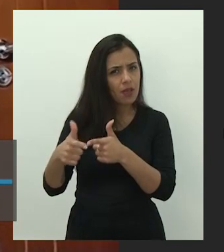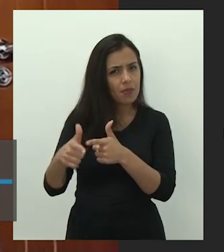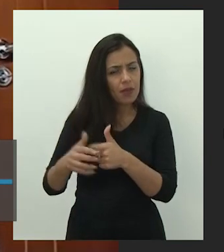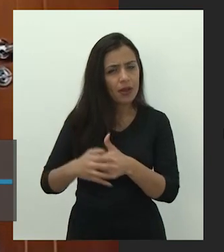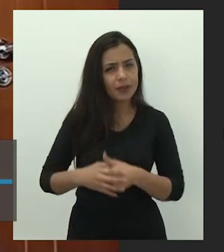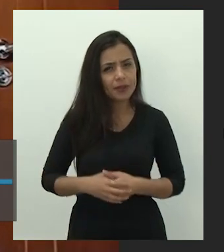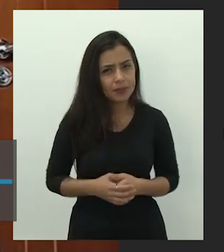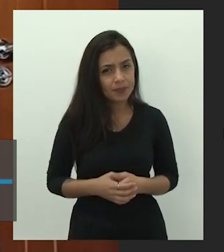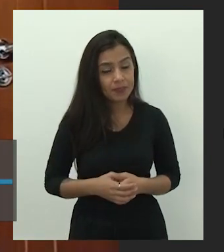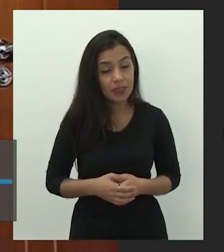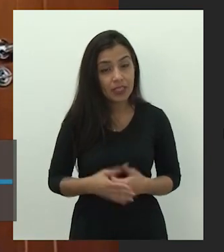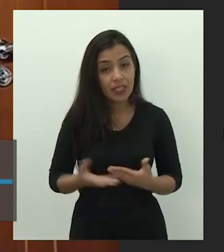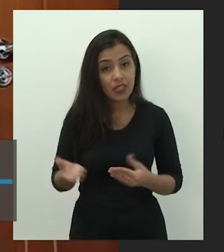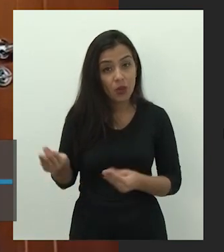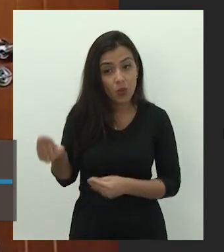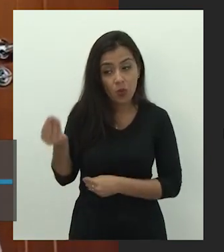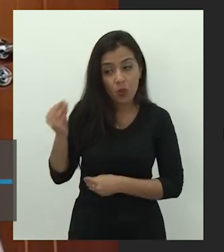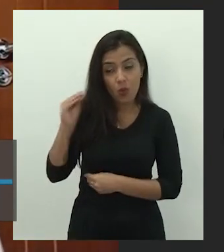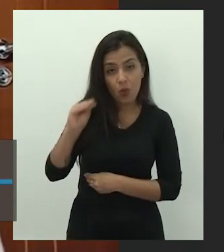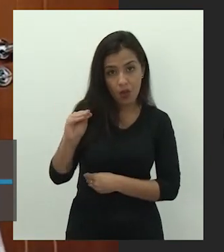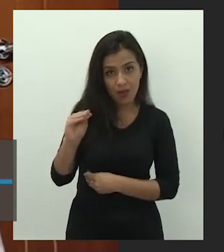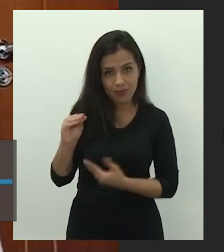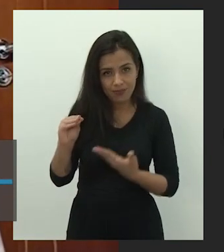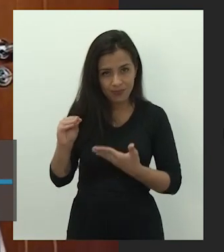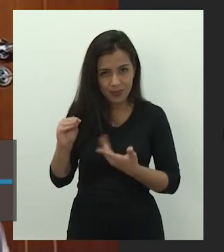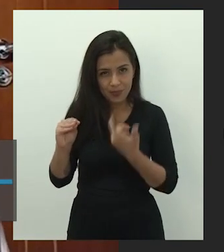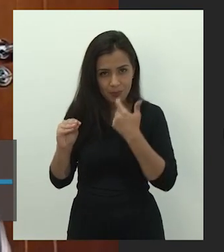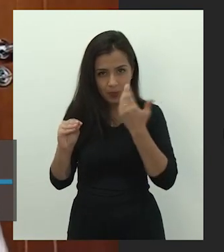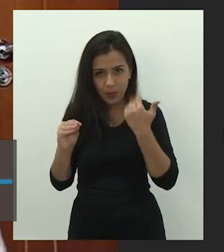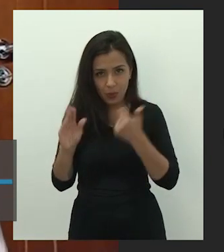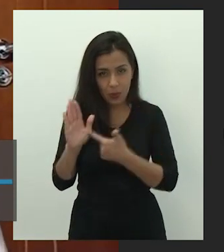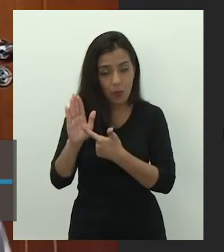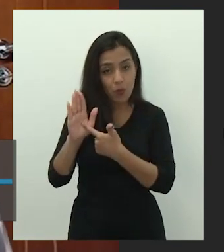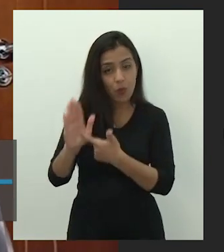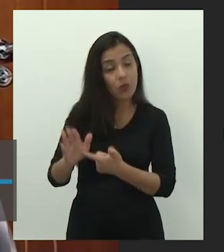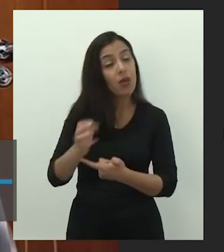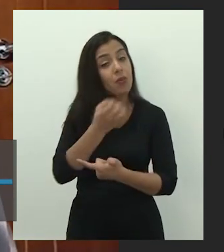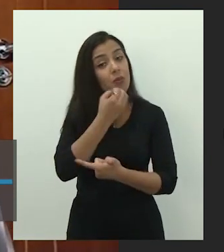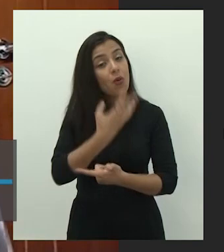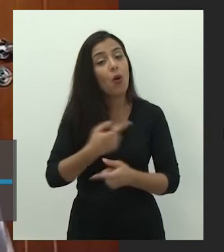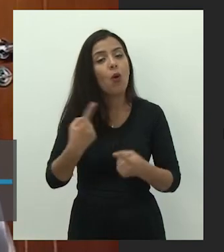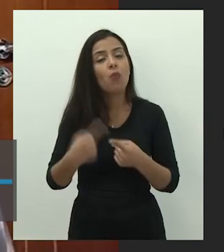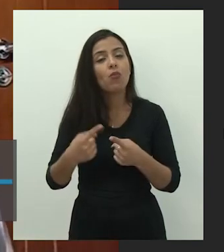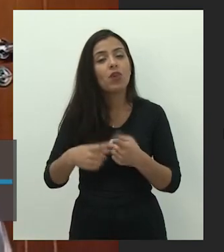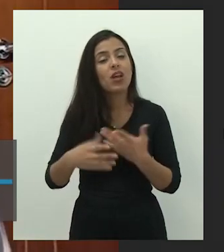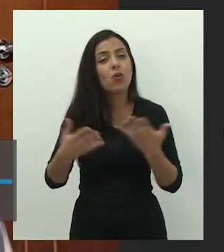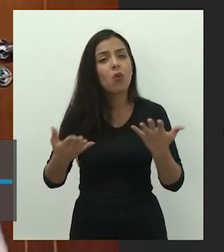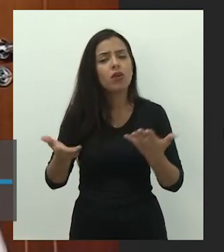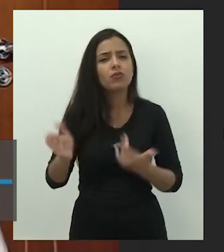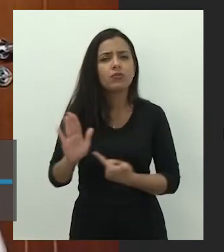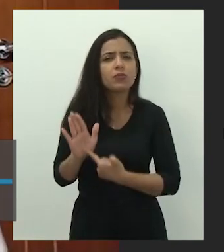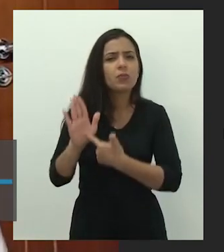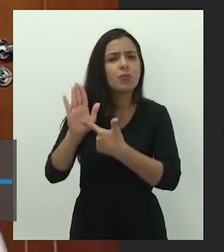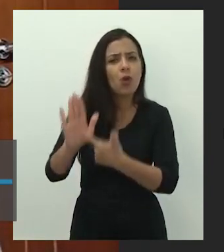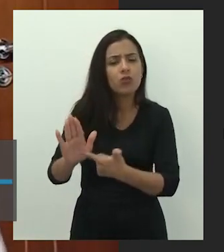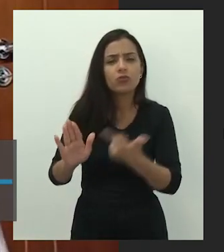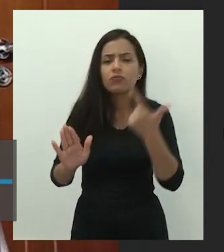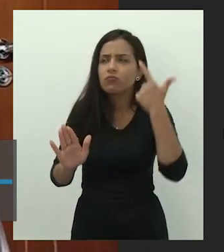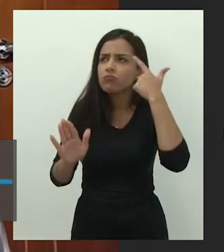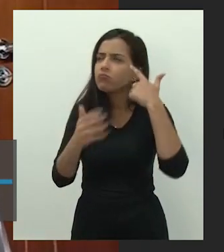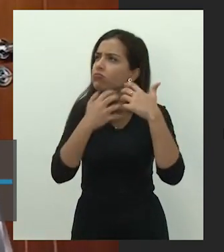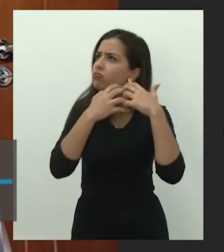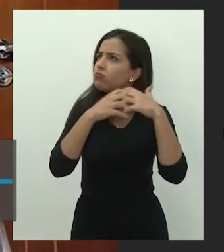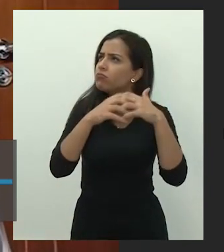de intervenção em nossas práticas é muito bem-vinda, pois quando solicitamos que a